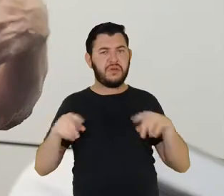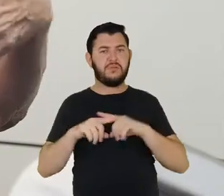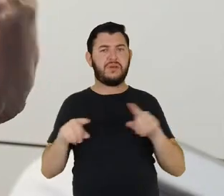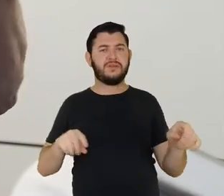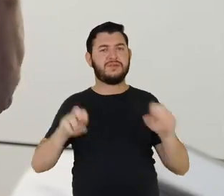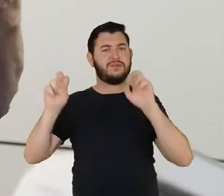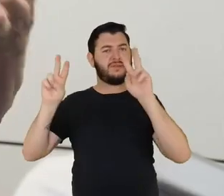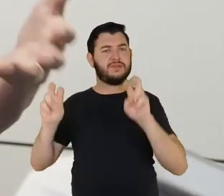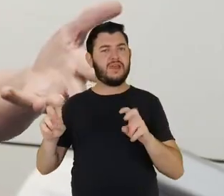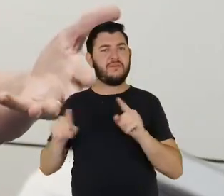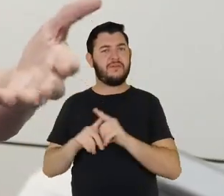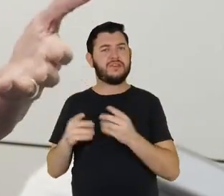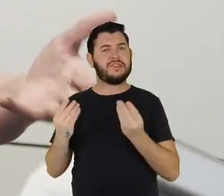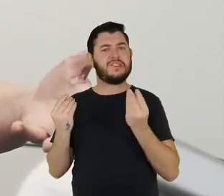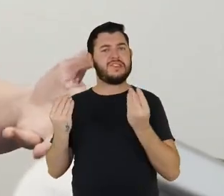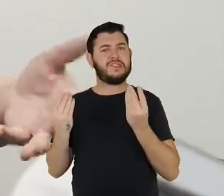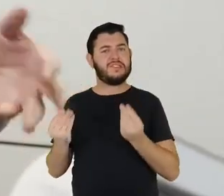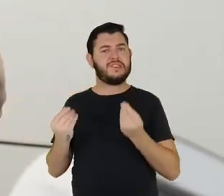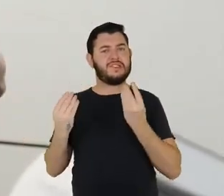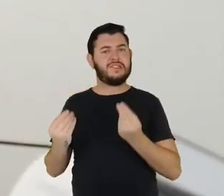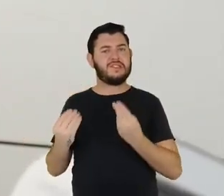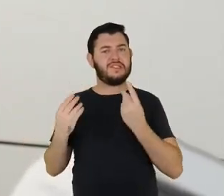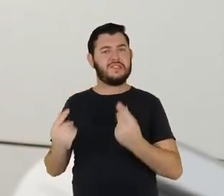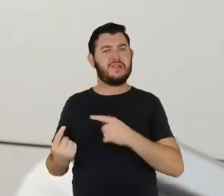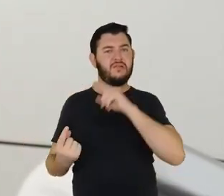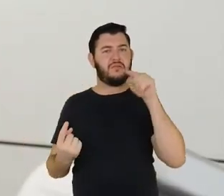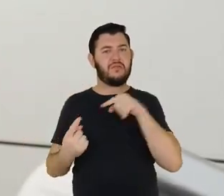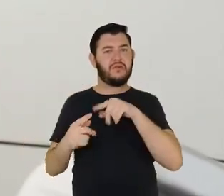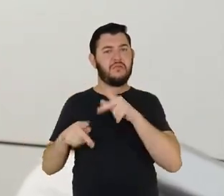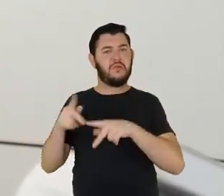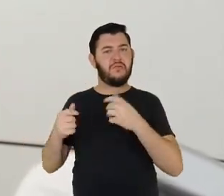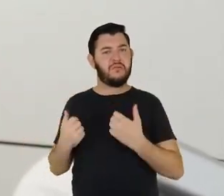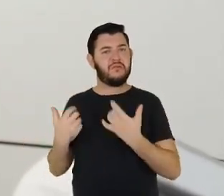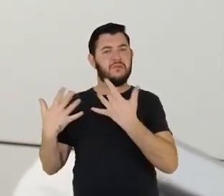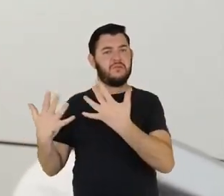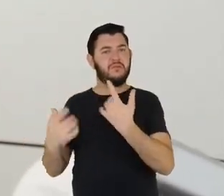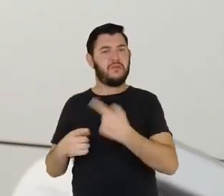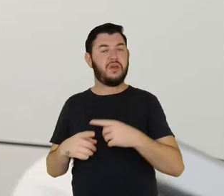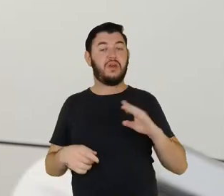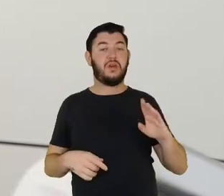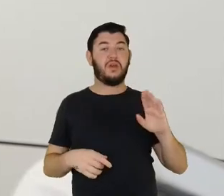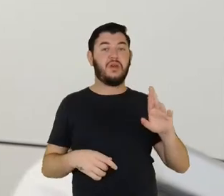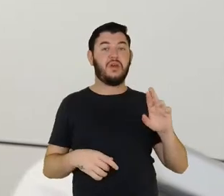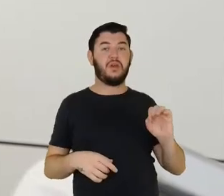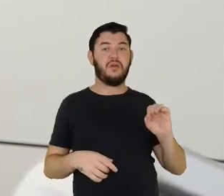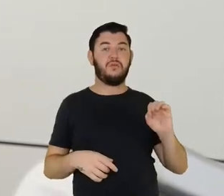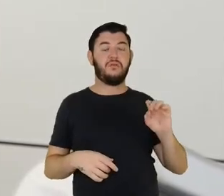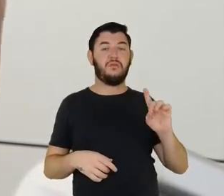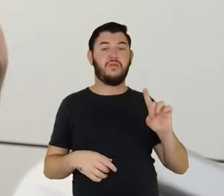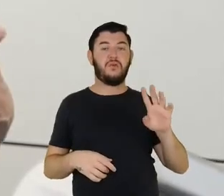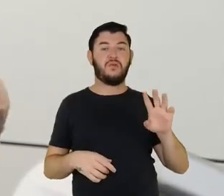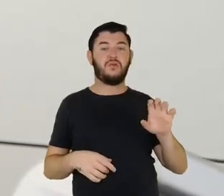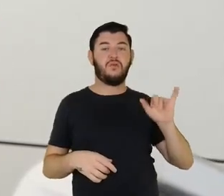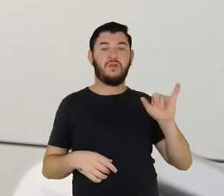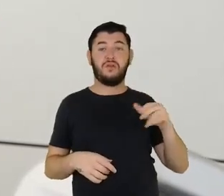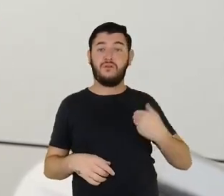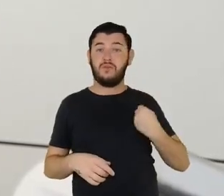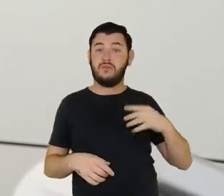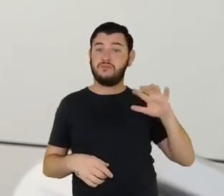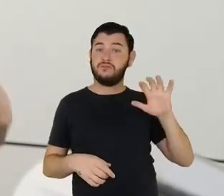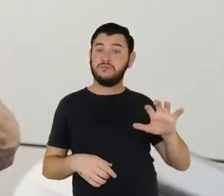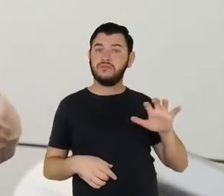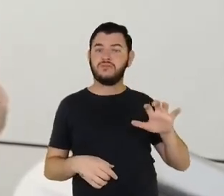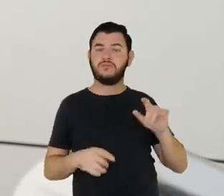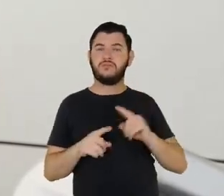público, que a Broadway vive disso, de grande público. Então estamos montando aqui com muita galhardia, com muito cuidado e com